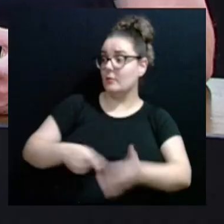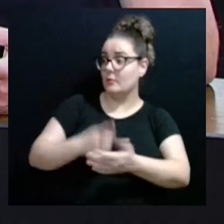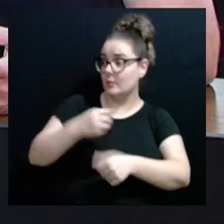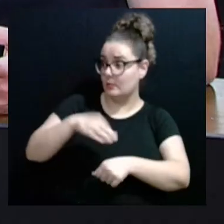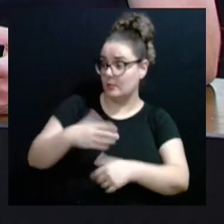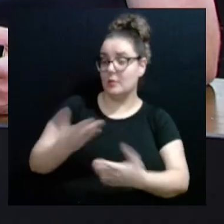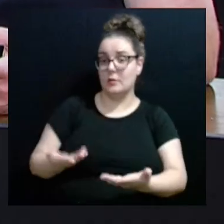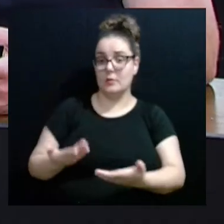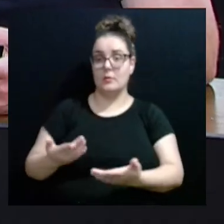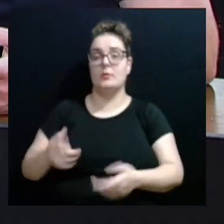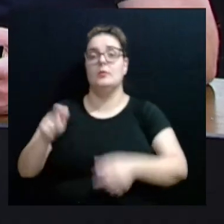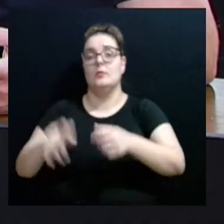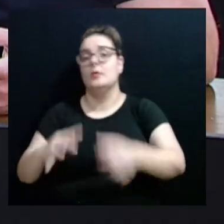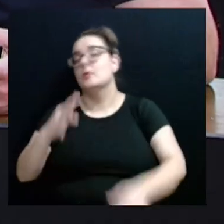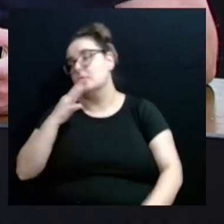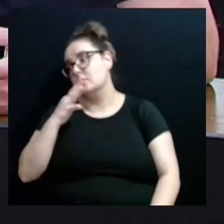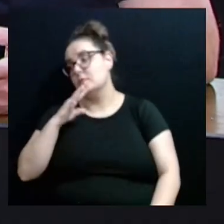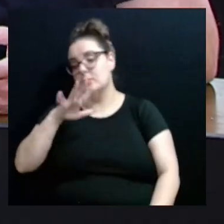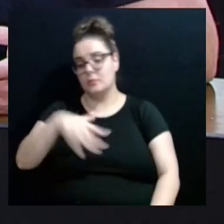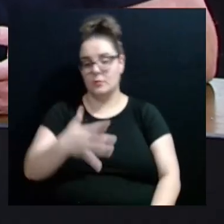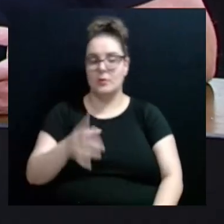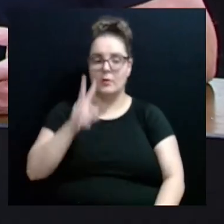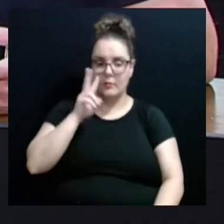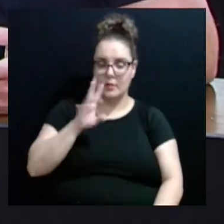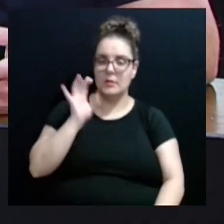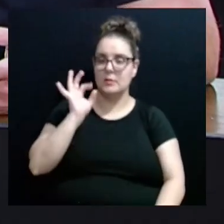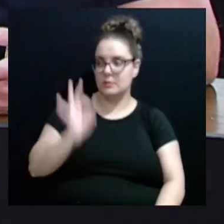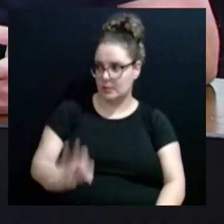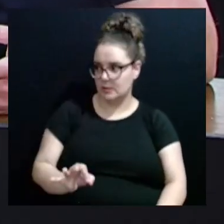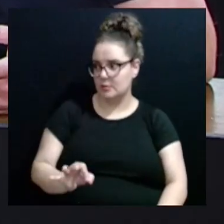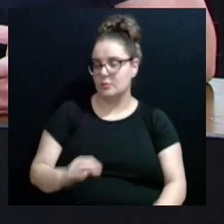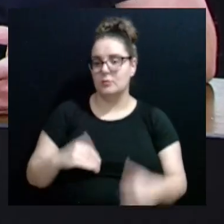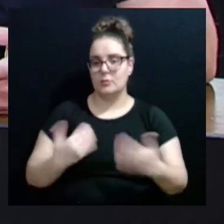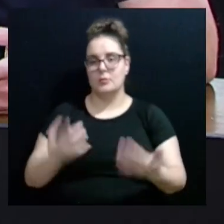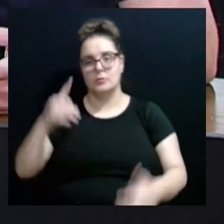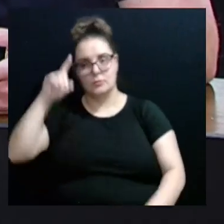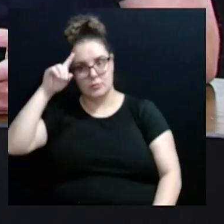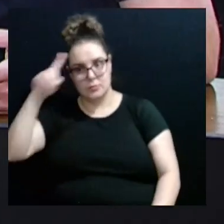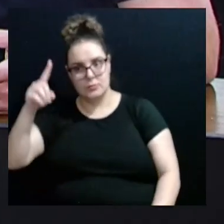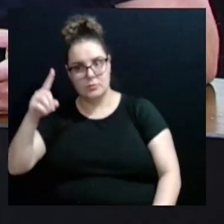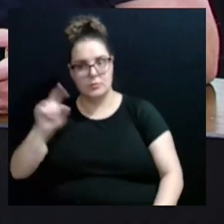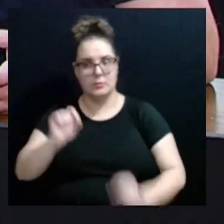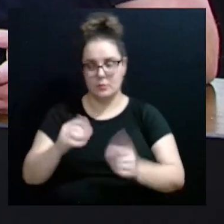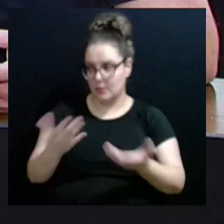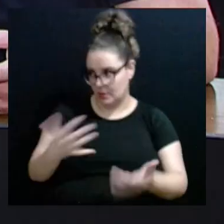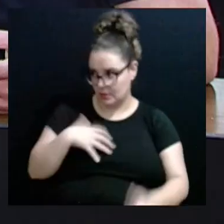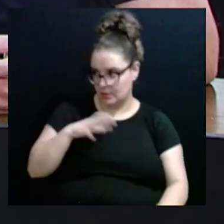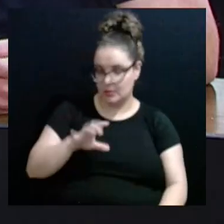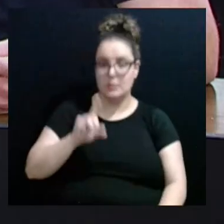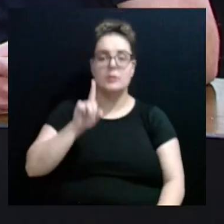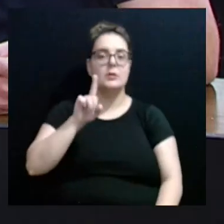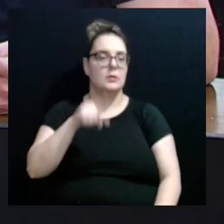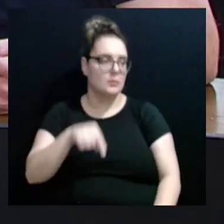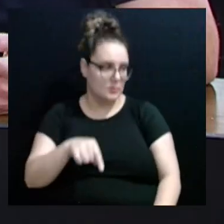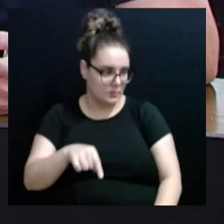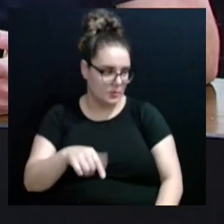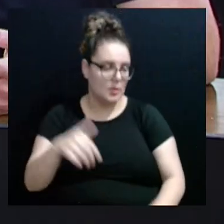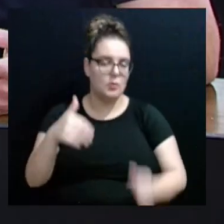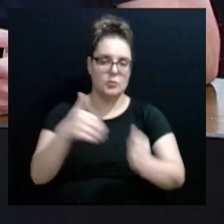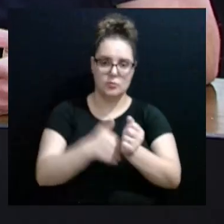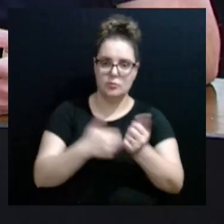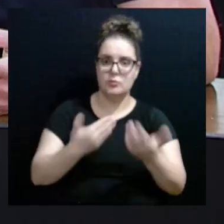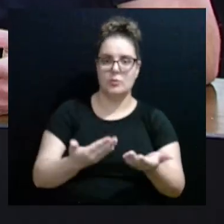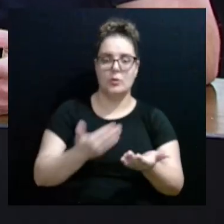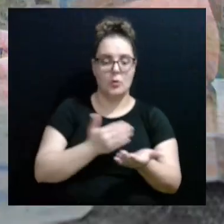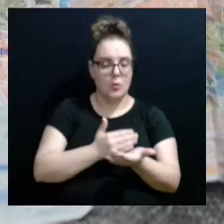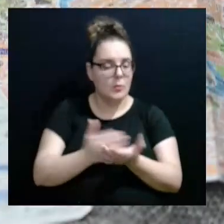conhecer o calendário, ver certinho quais as datas, quando vai cair tal coisa, é isso, né? Essa é a chave, é o início de tudo,